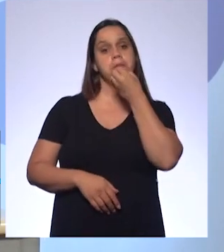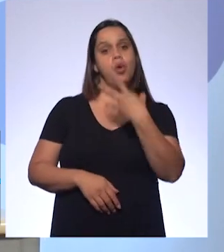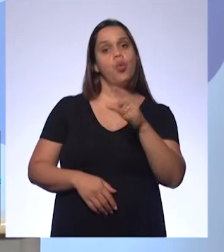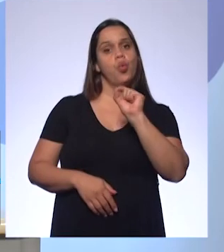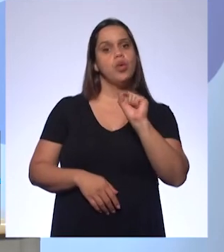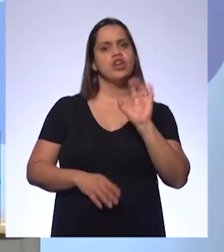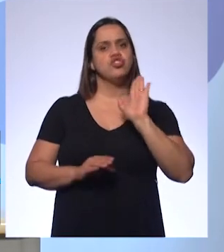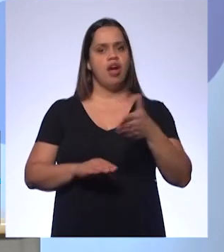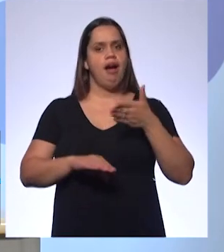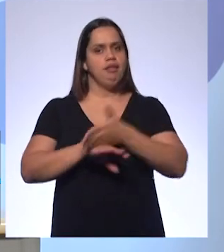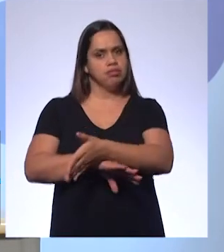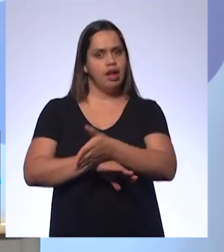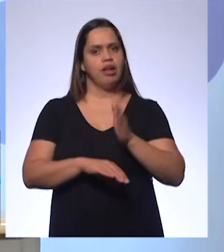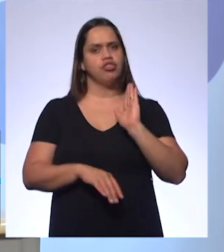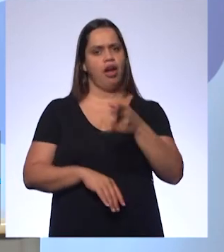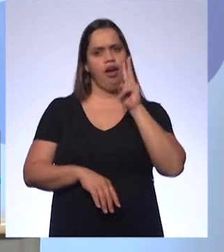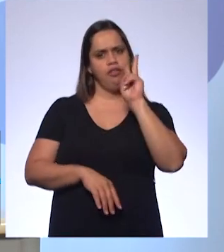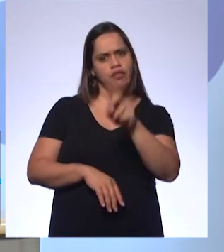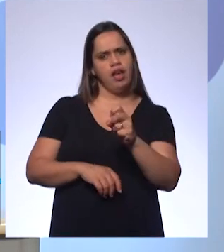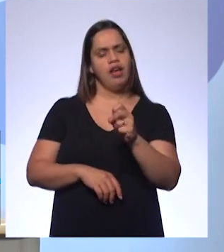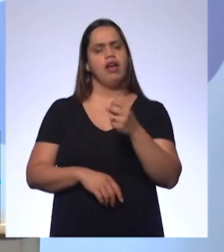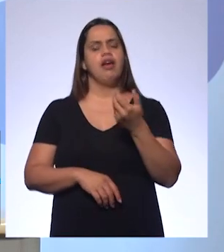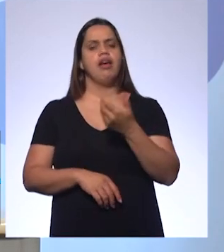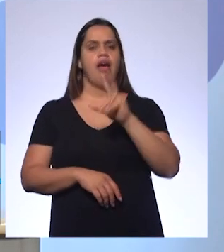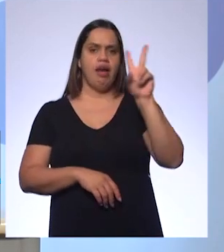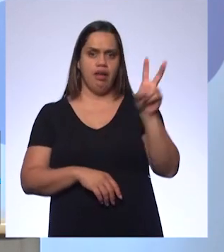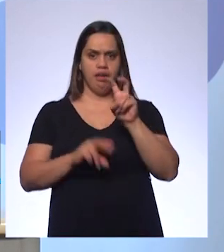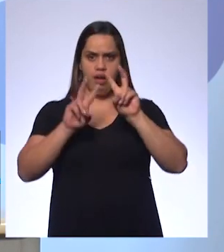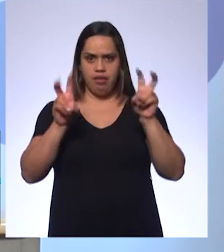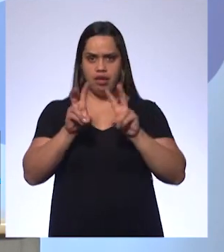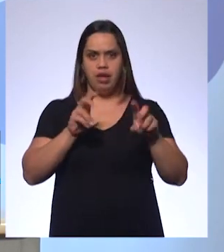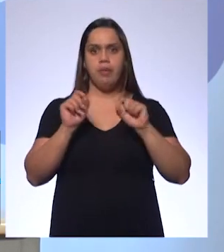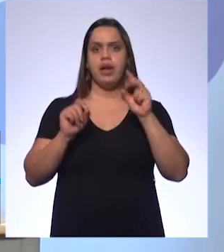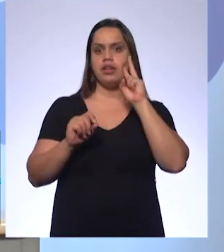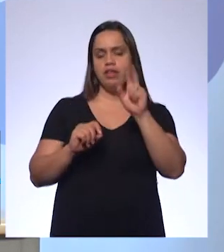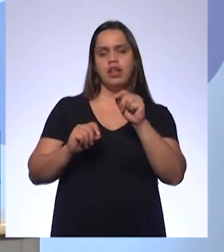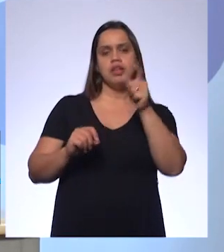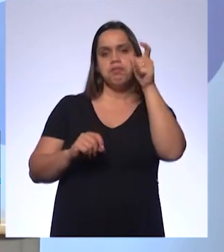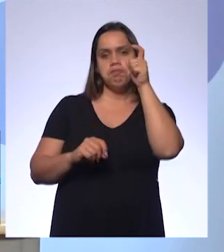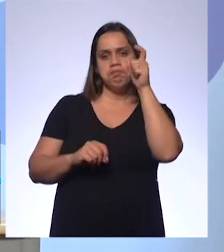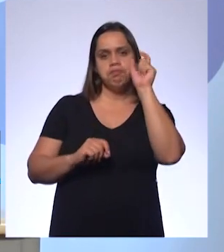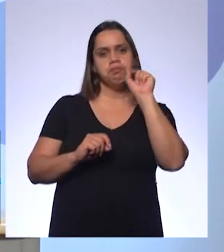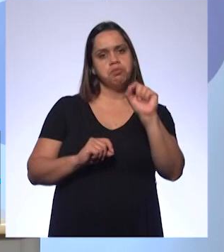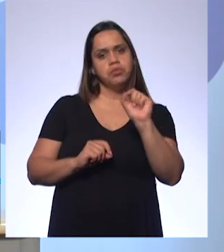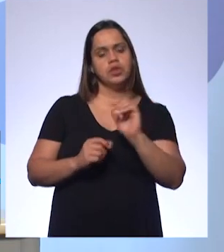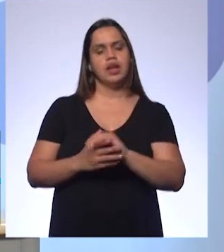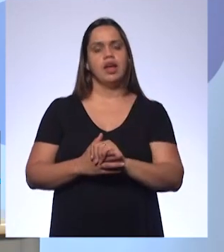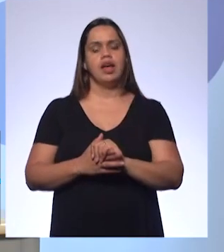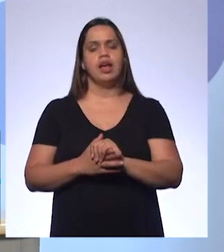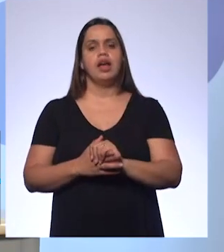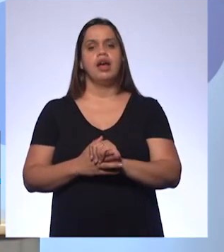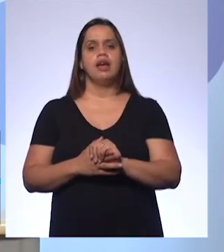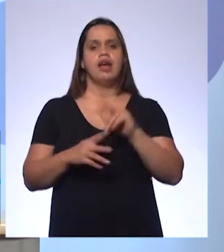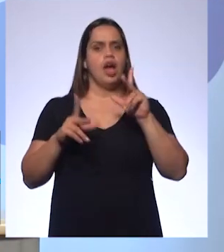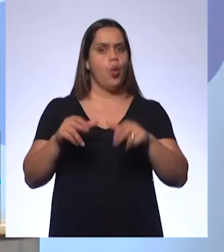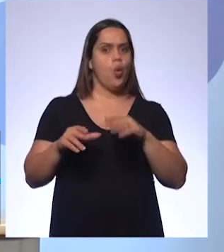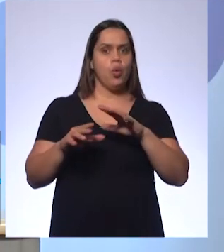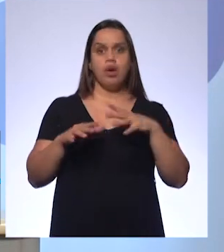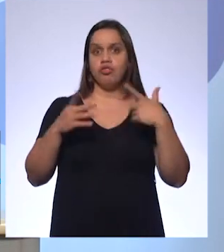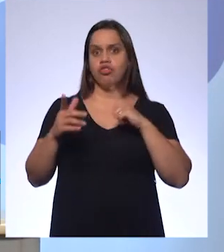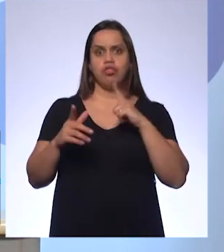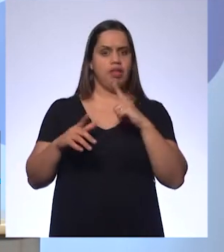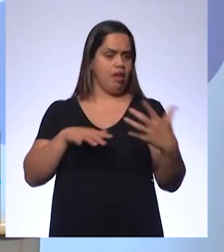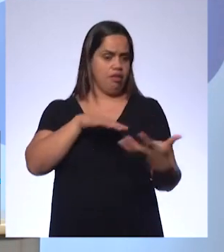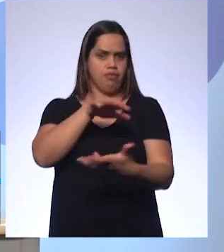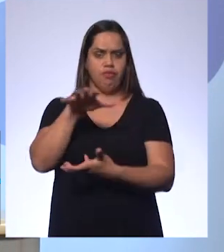ele entrar dentro dessas questões já para eles observarem que, com um mundo de